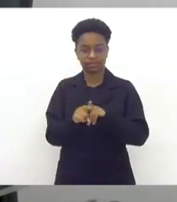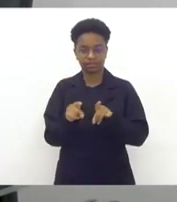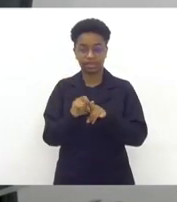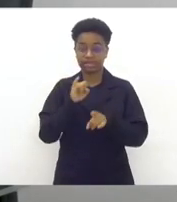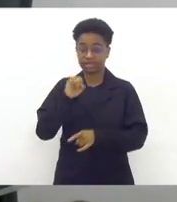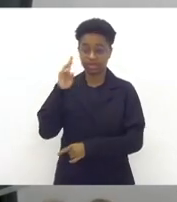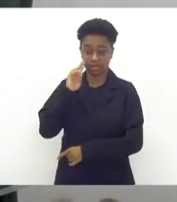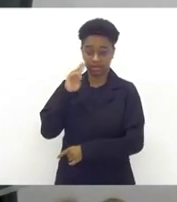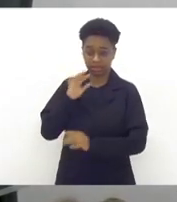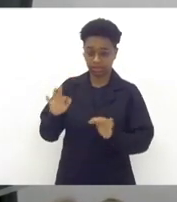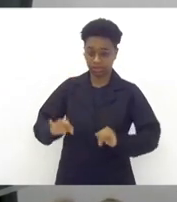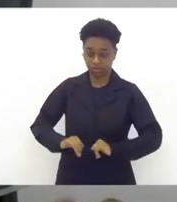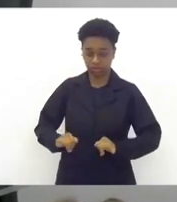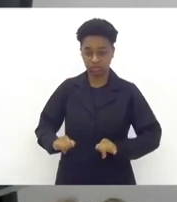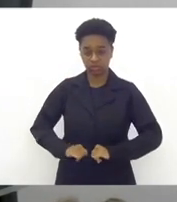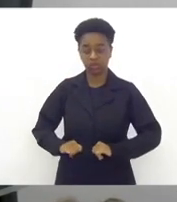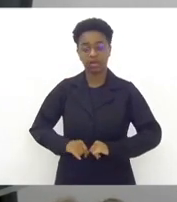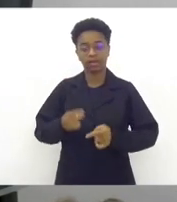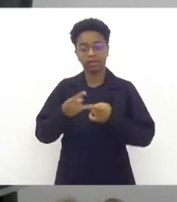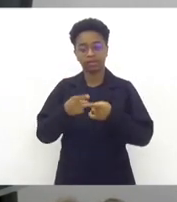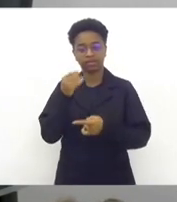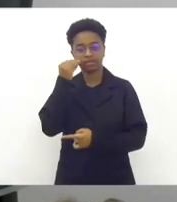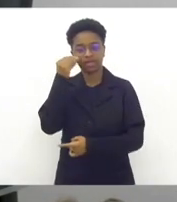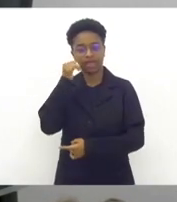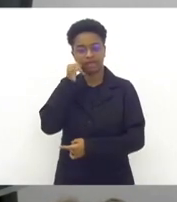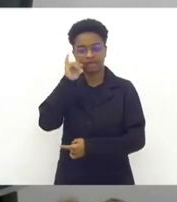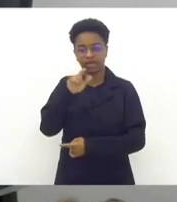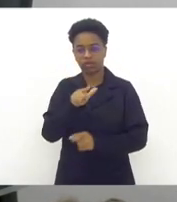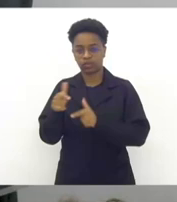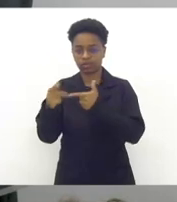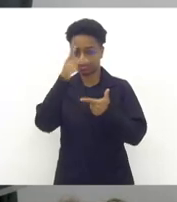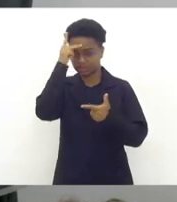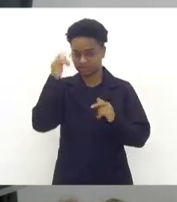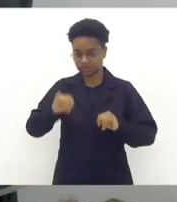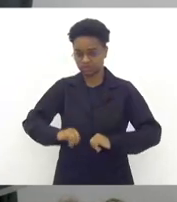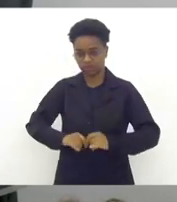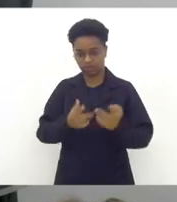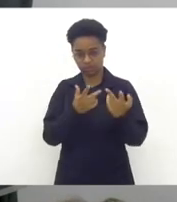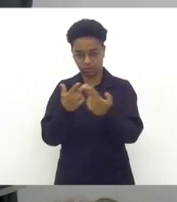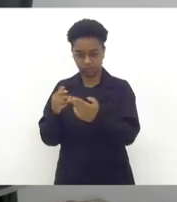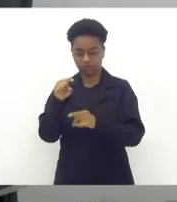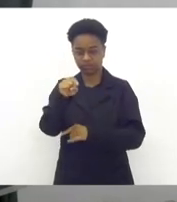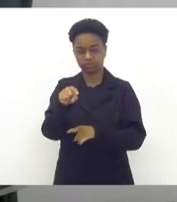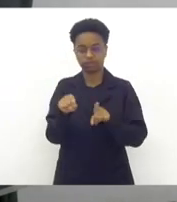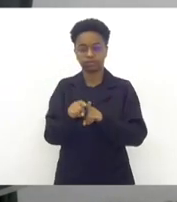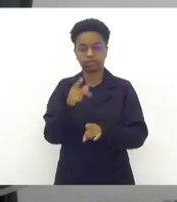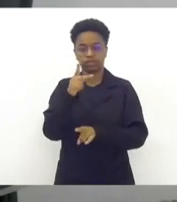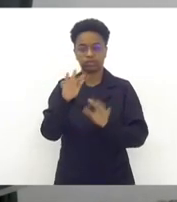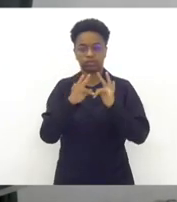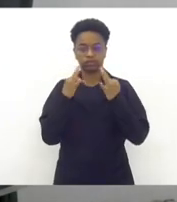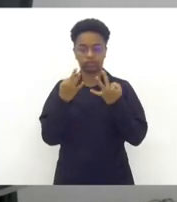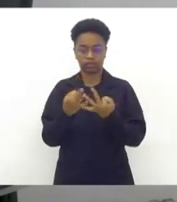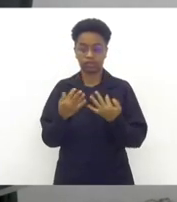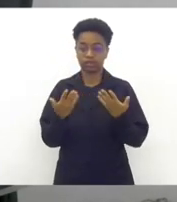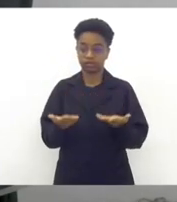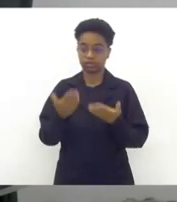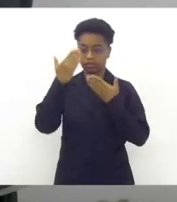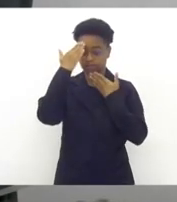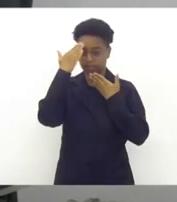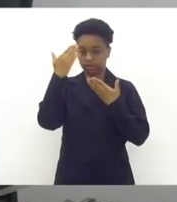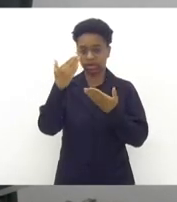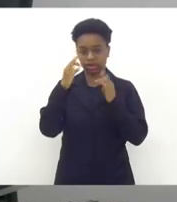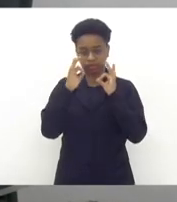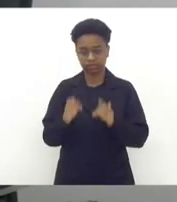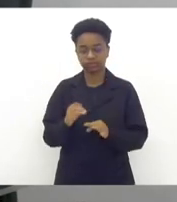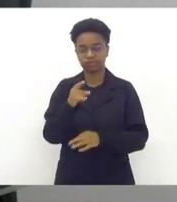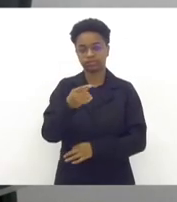dores é para que outras pessoas não sintam dor semelhante à que você e a sua família sofreram. Então eu agradeço demais